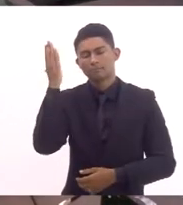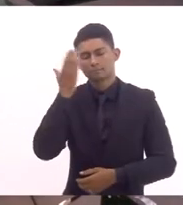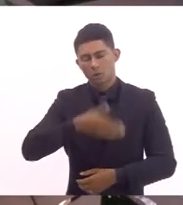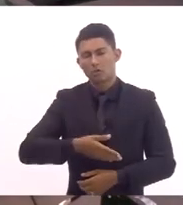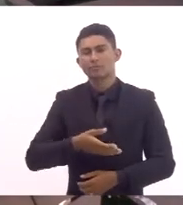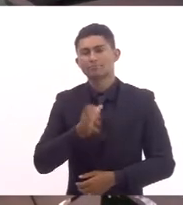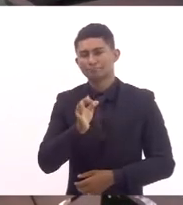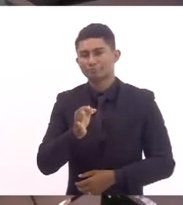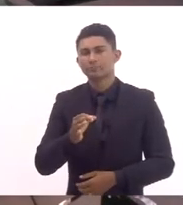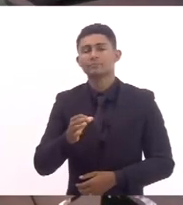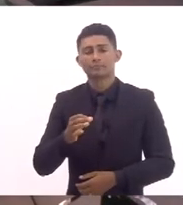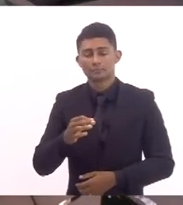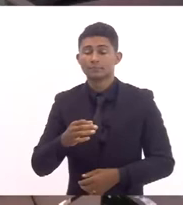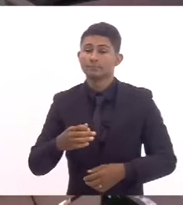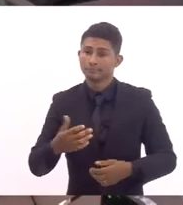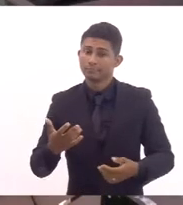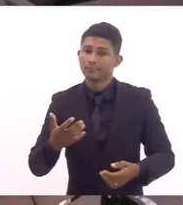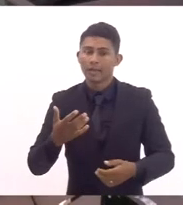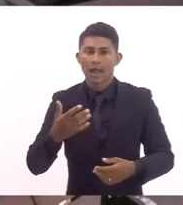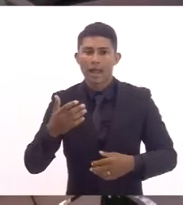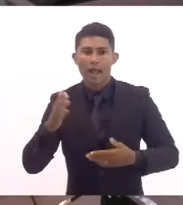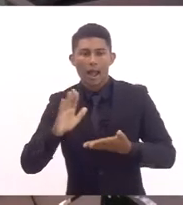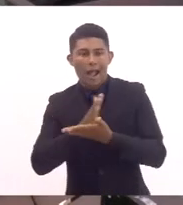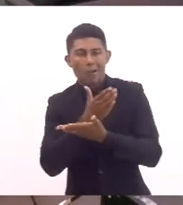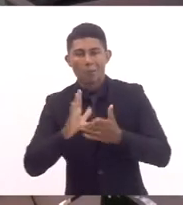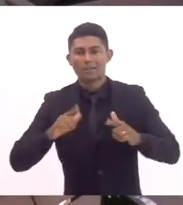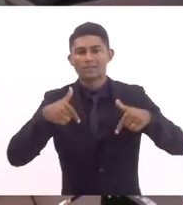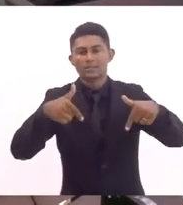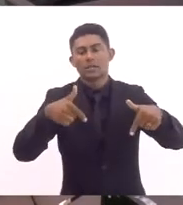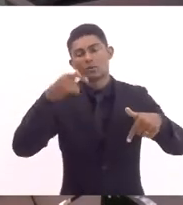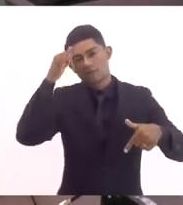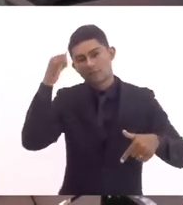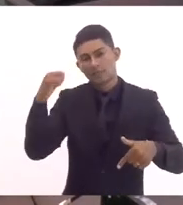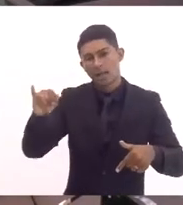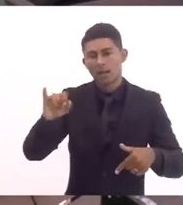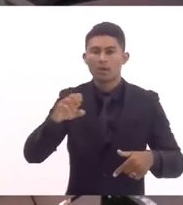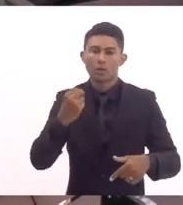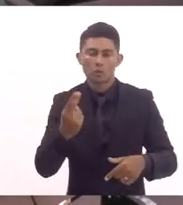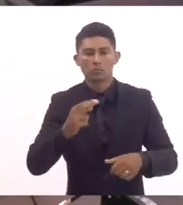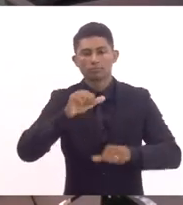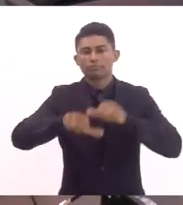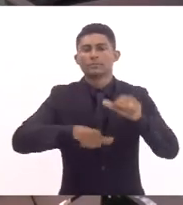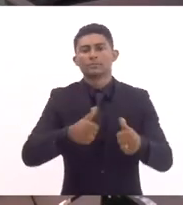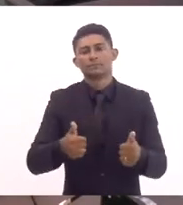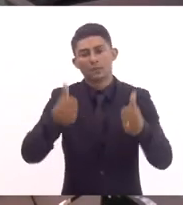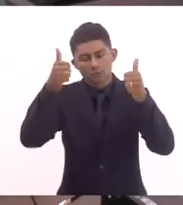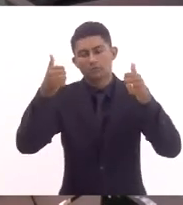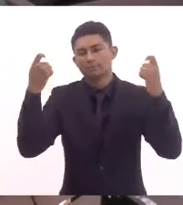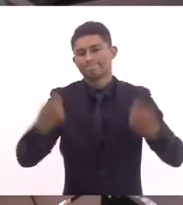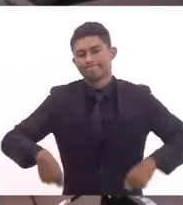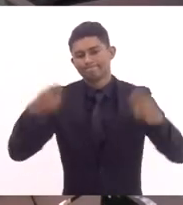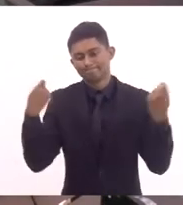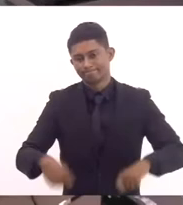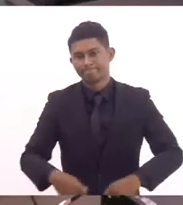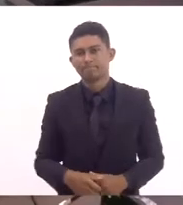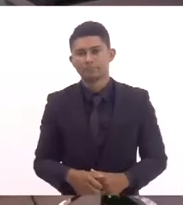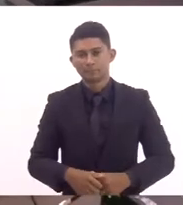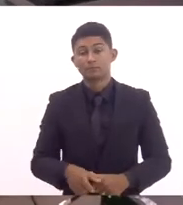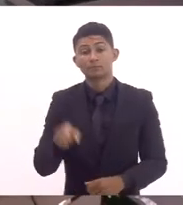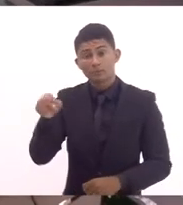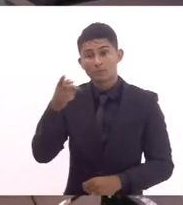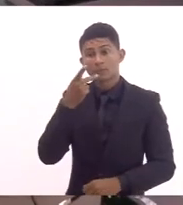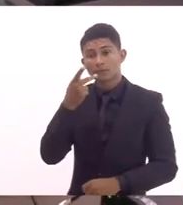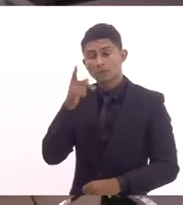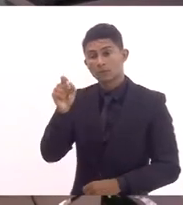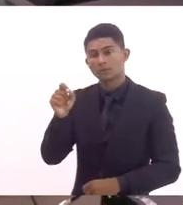práticas que tem que ser evitadas corrigidas aperfeiçoados uma parte das questões que Você